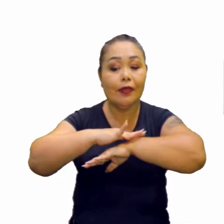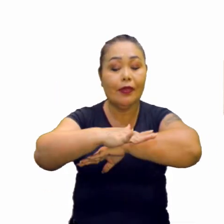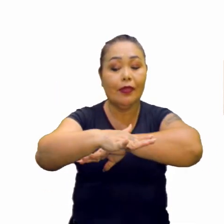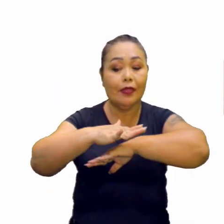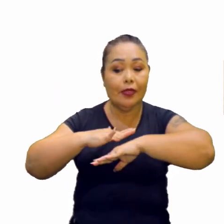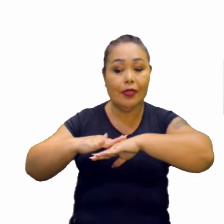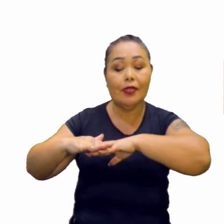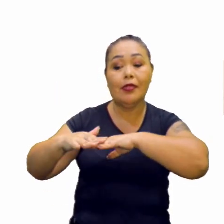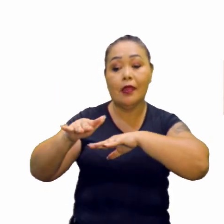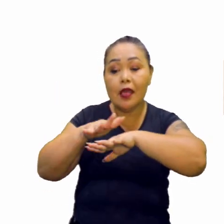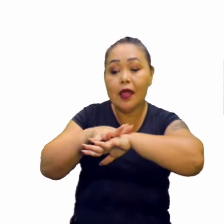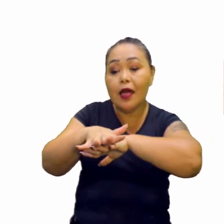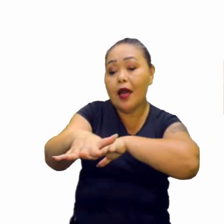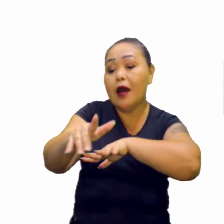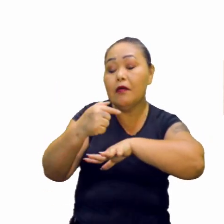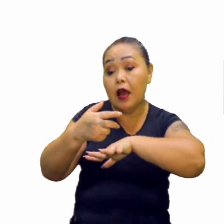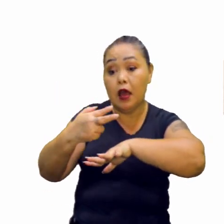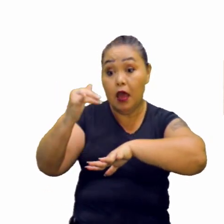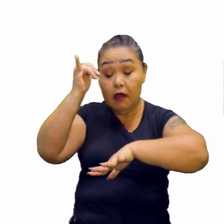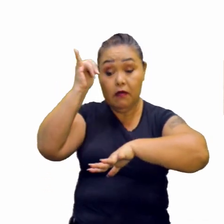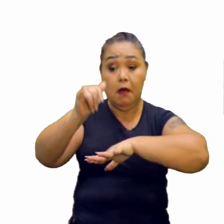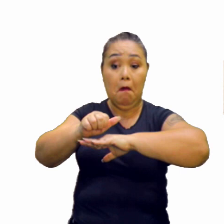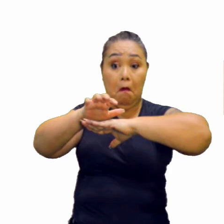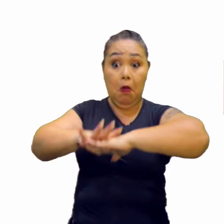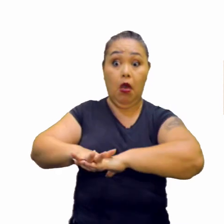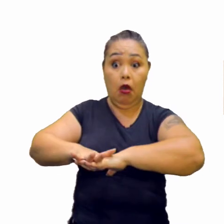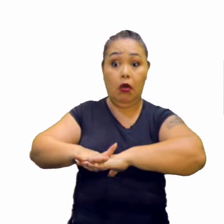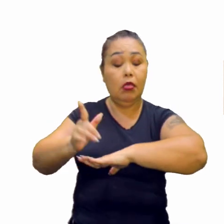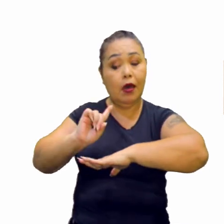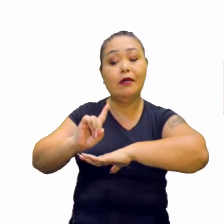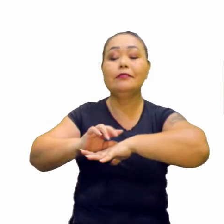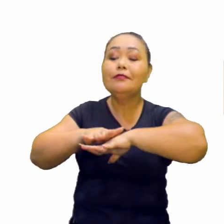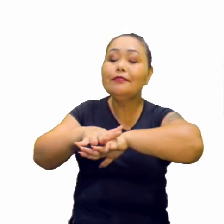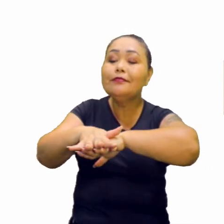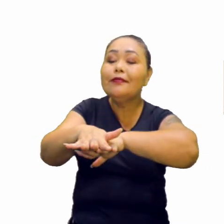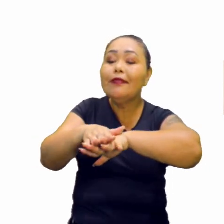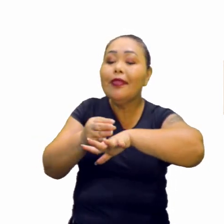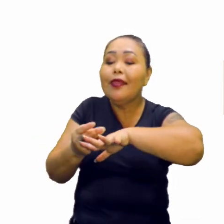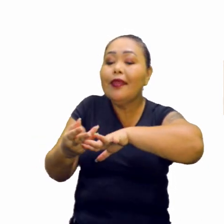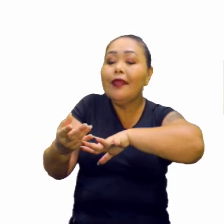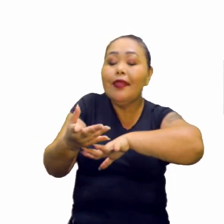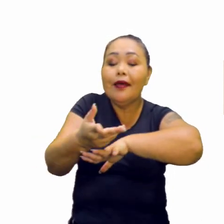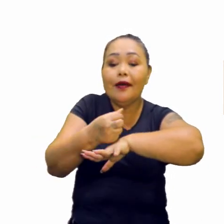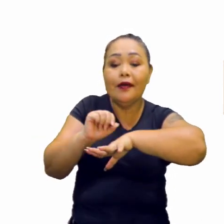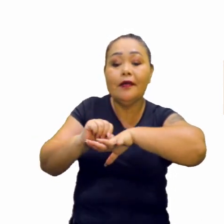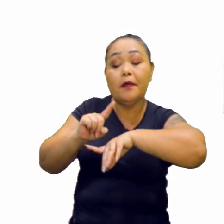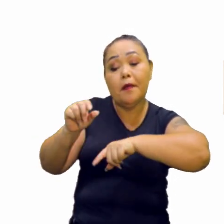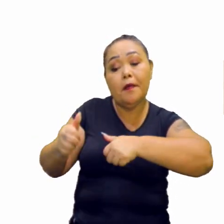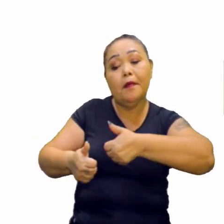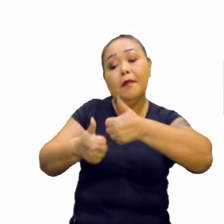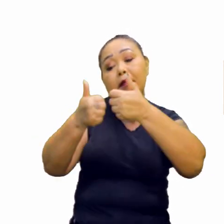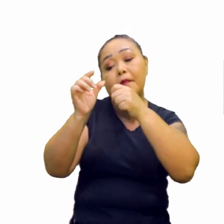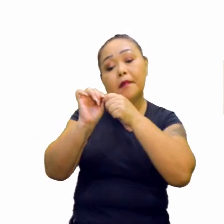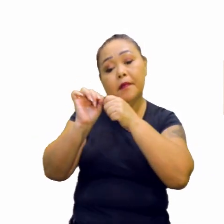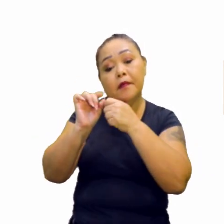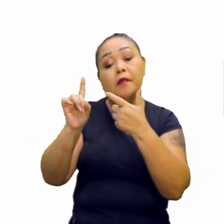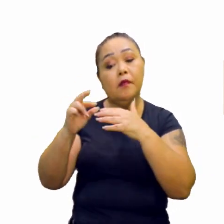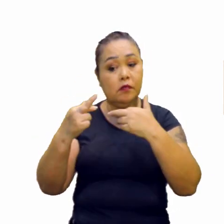evitar a compactação, melhorar o desempenho de devolução da matéria orgânica em relação ao